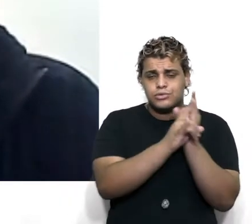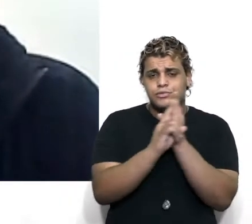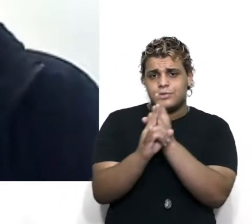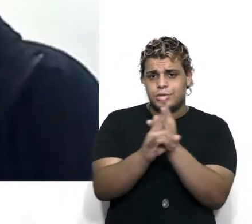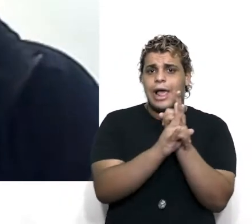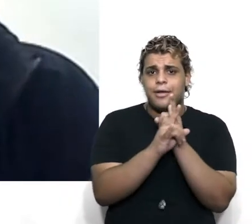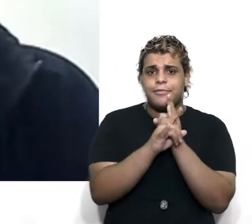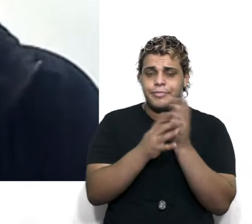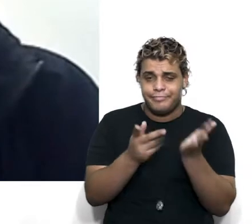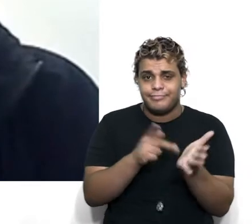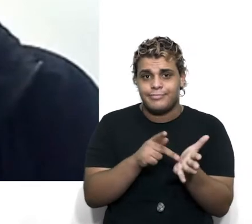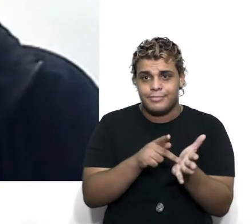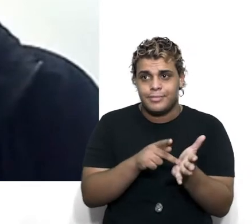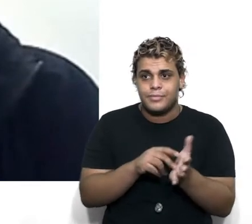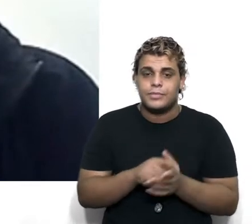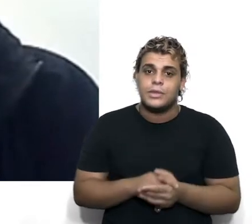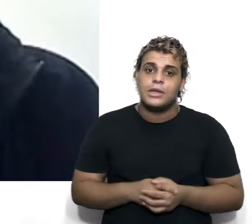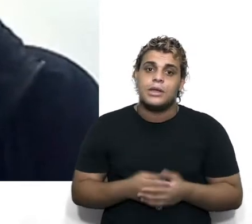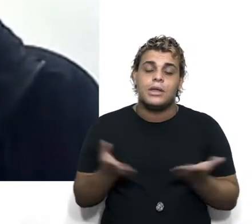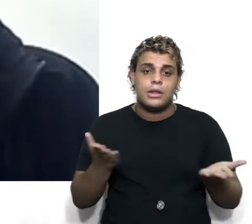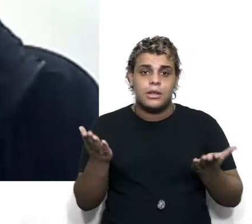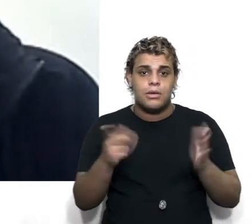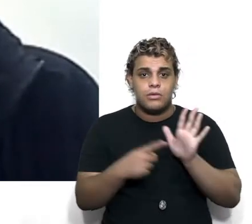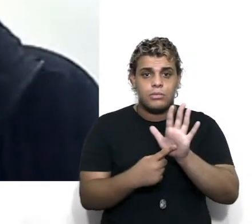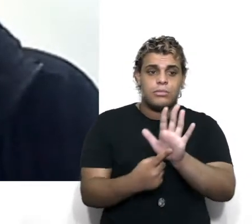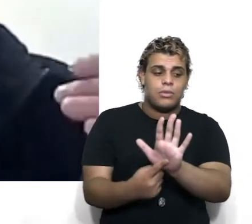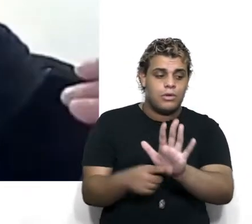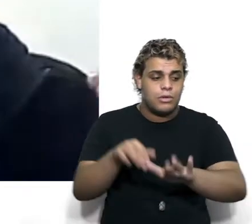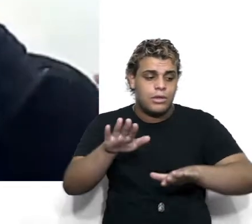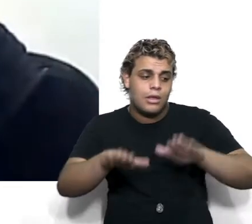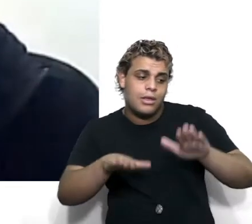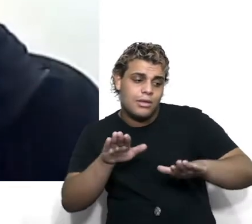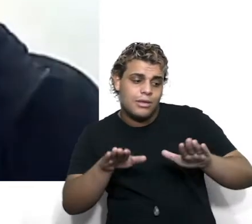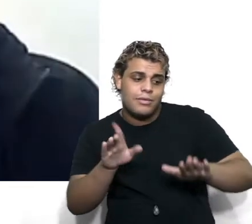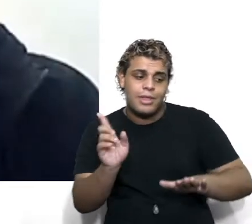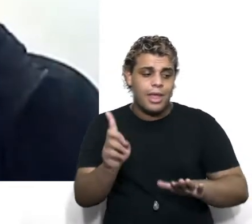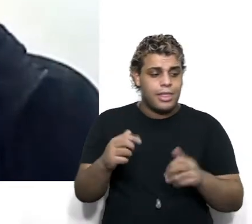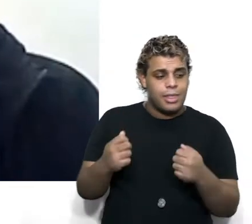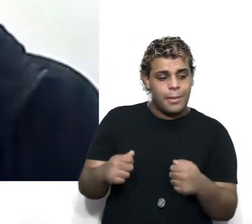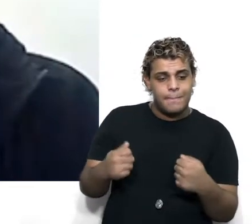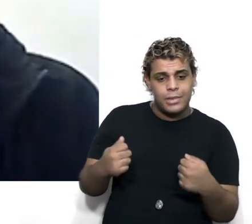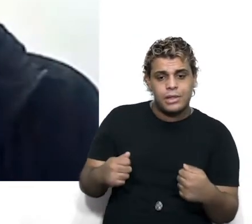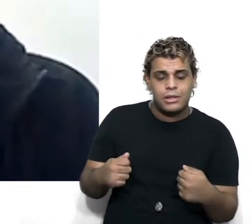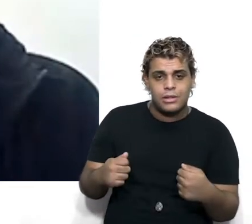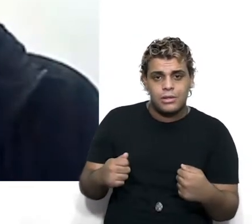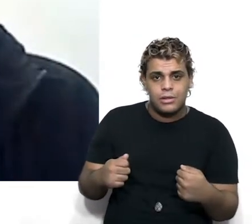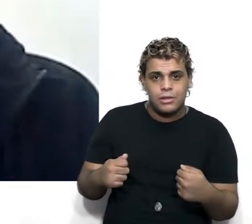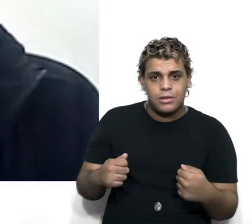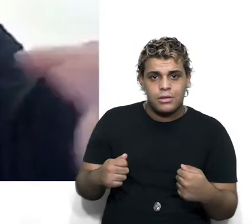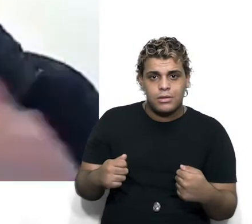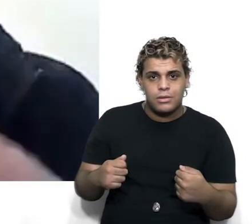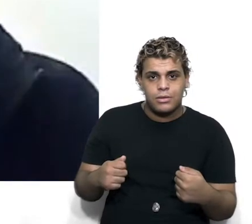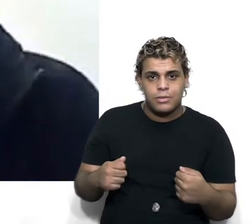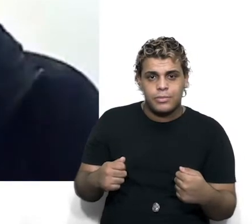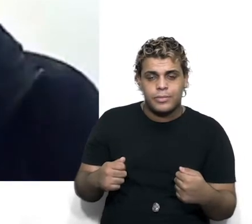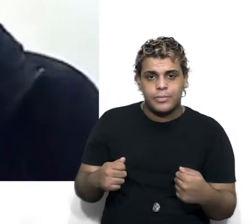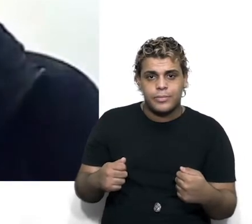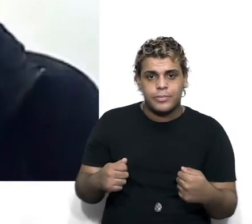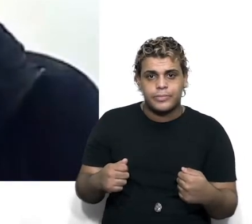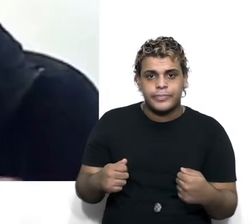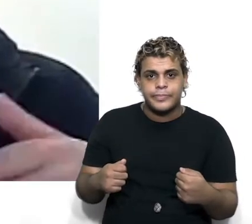acho que isto mostra que muitas vezes não é preciso fazer alguém atravessar metade do